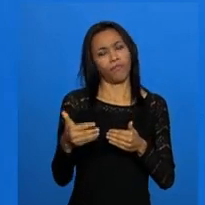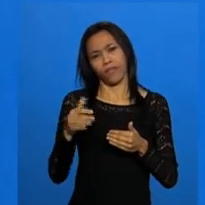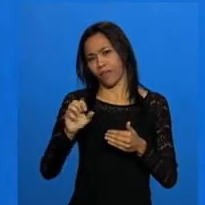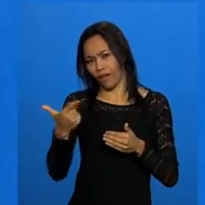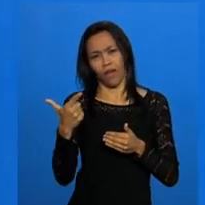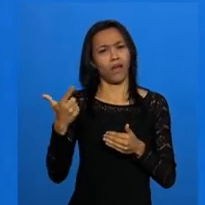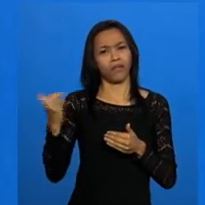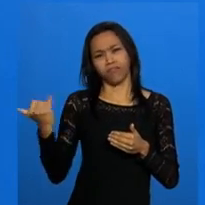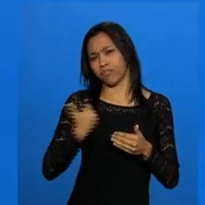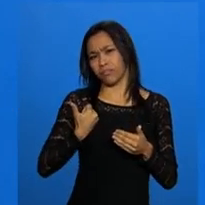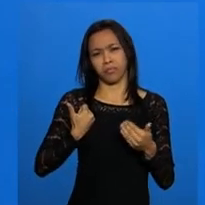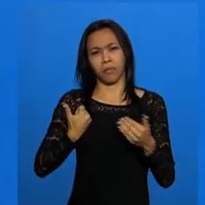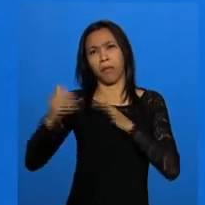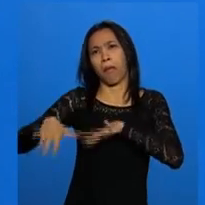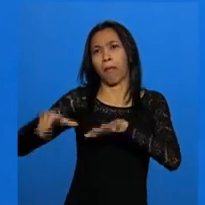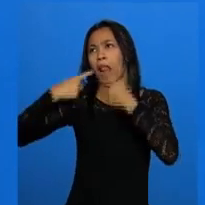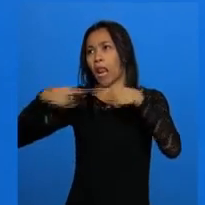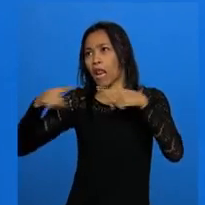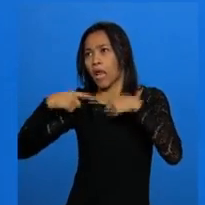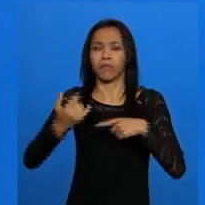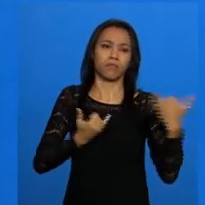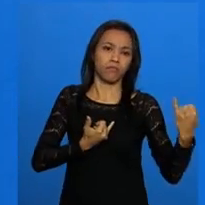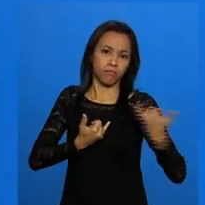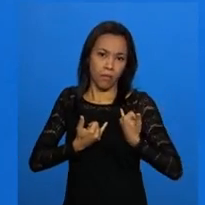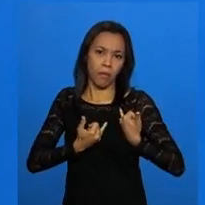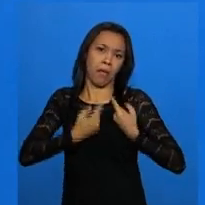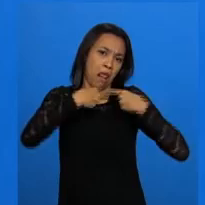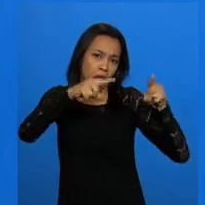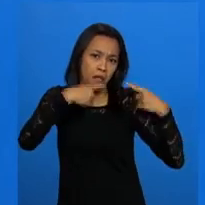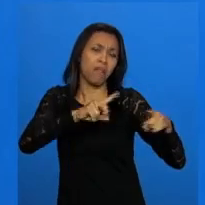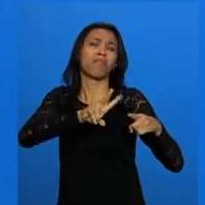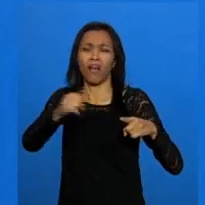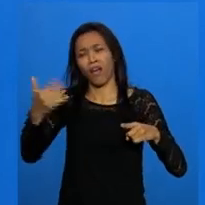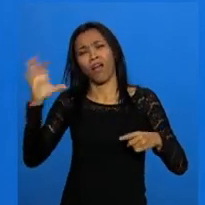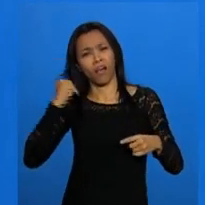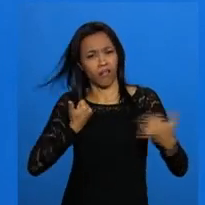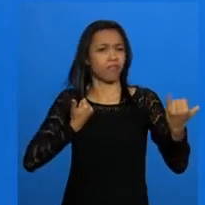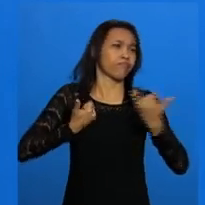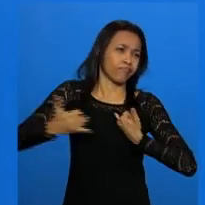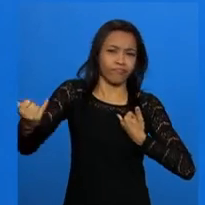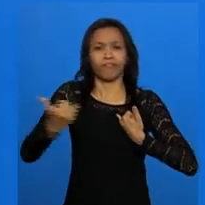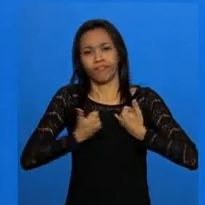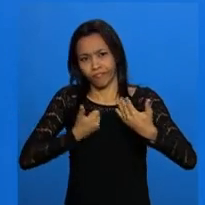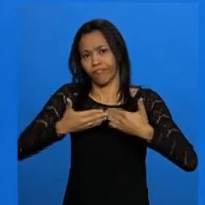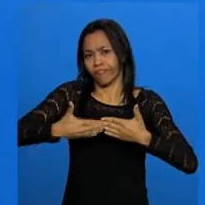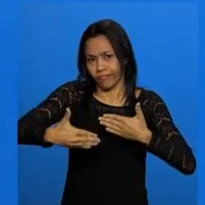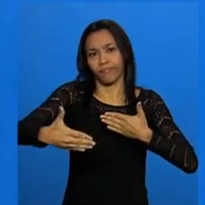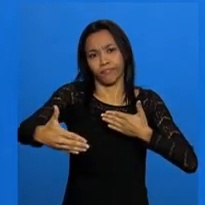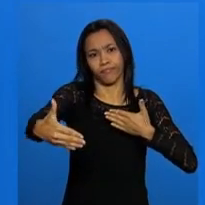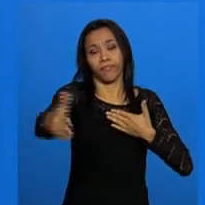muitas manifestações ainda, que em tese nós não estávamos esperando que